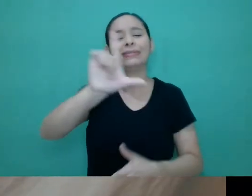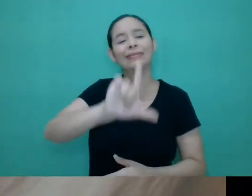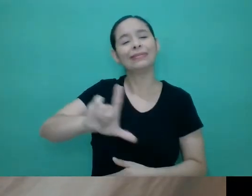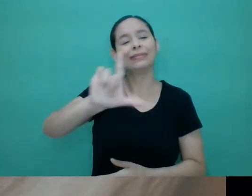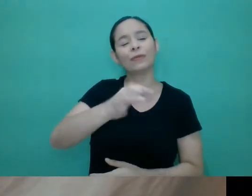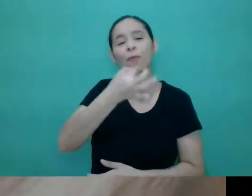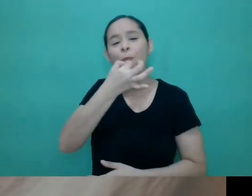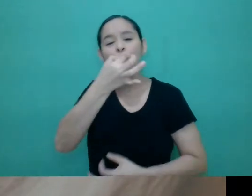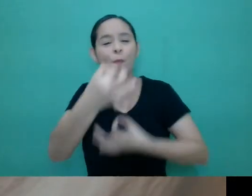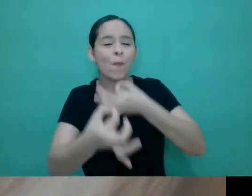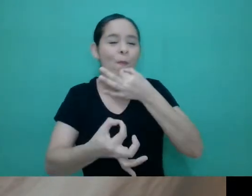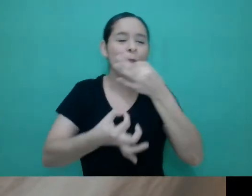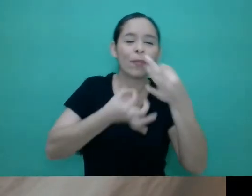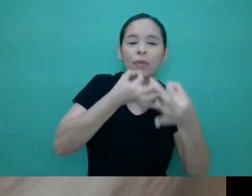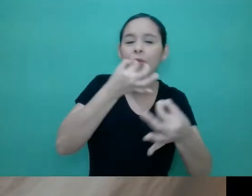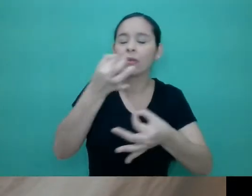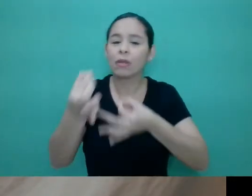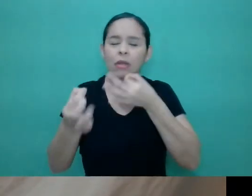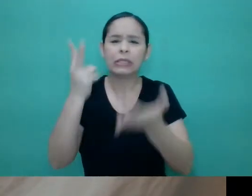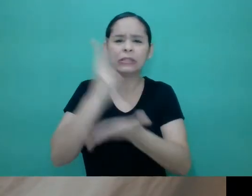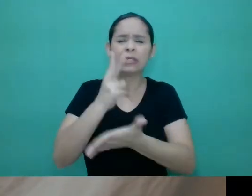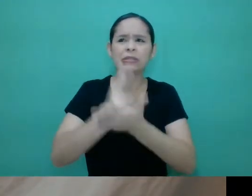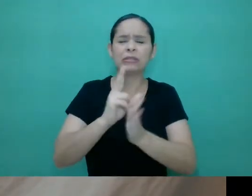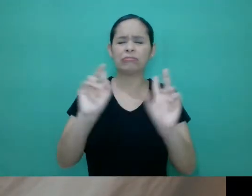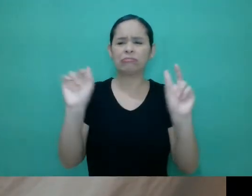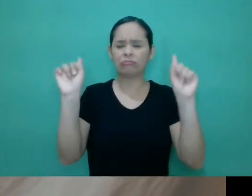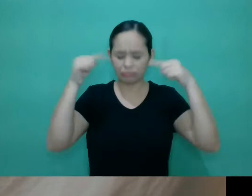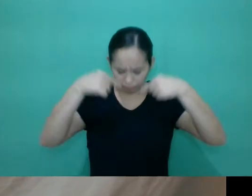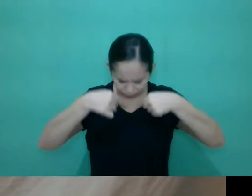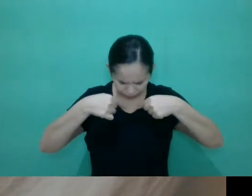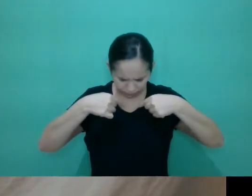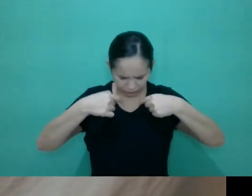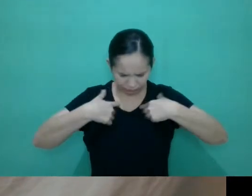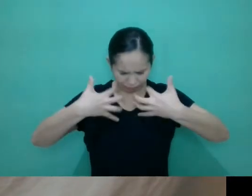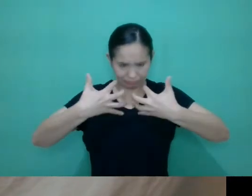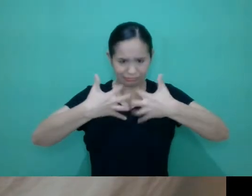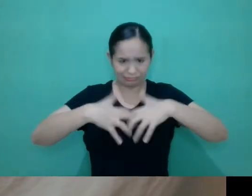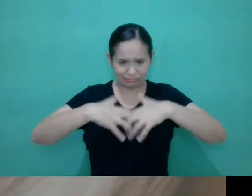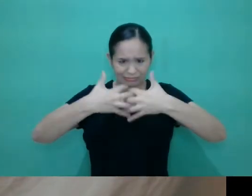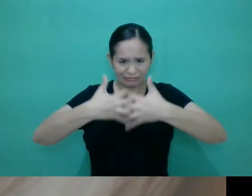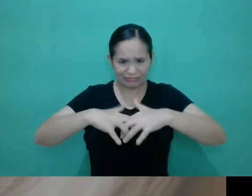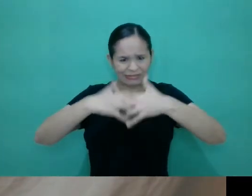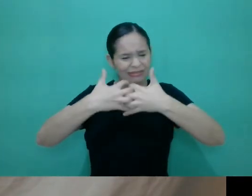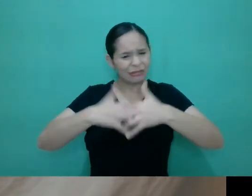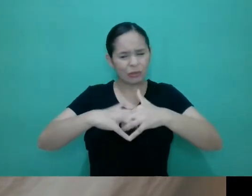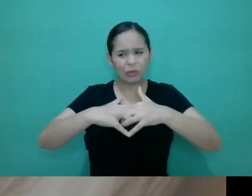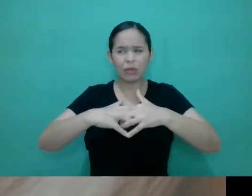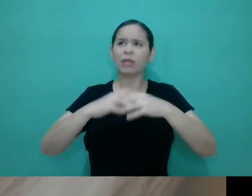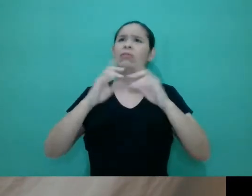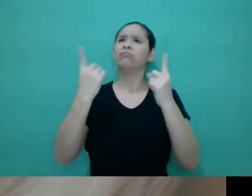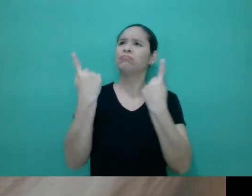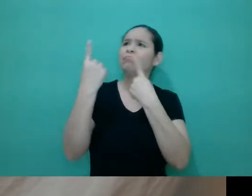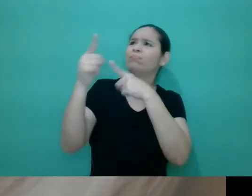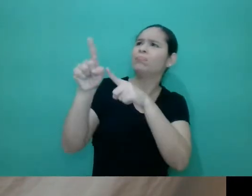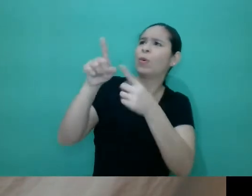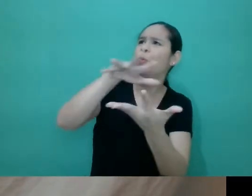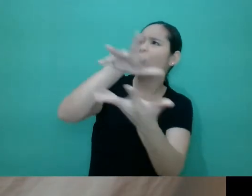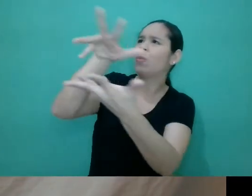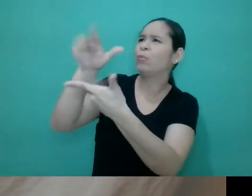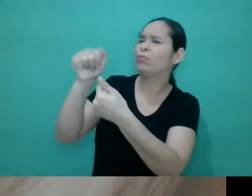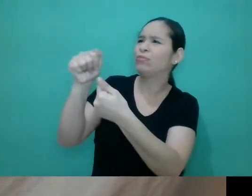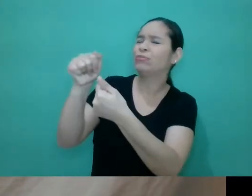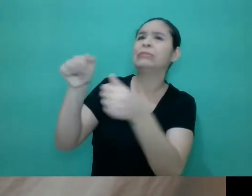que interroga a si mesmo, né? Ou interroga o eu, interroga o mundo e interroga a